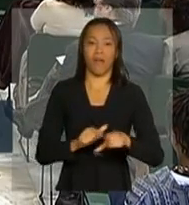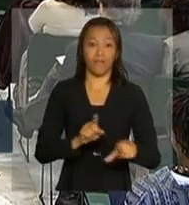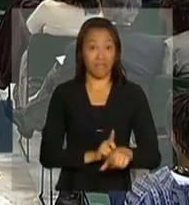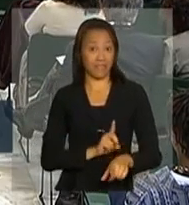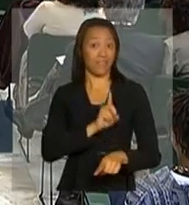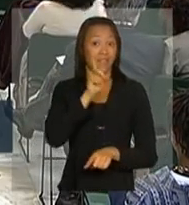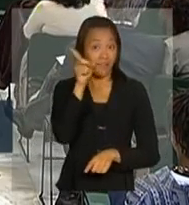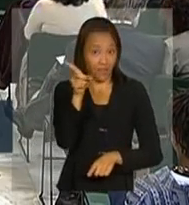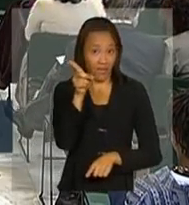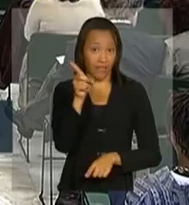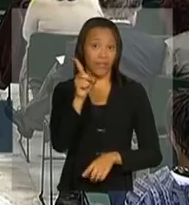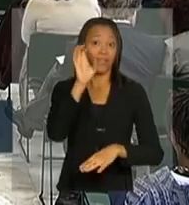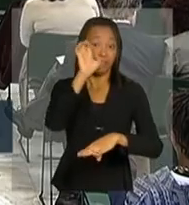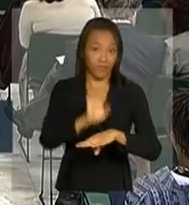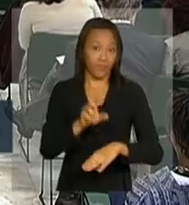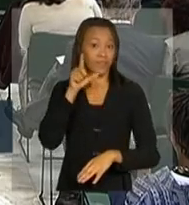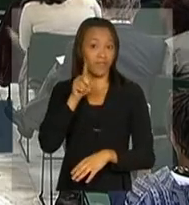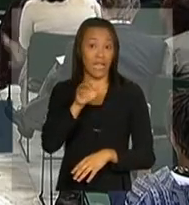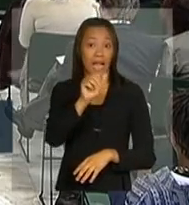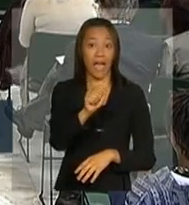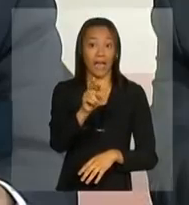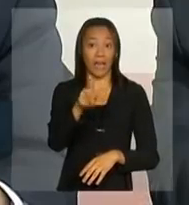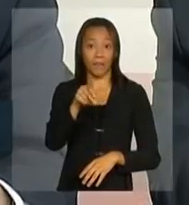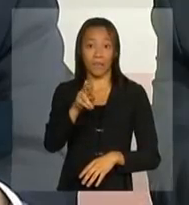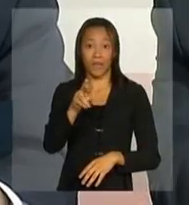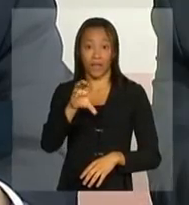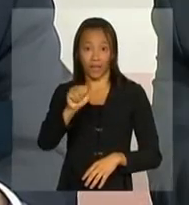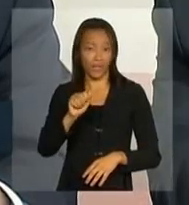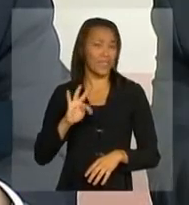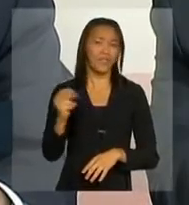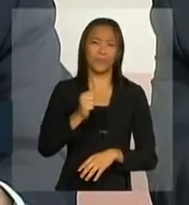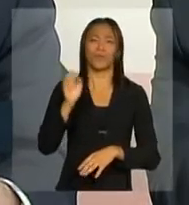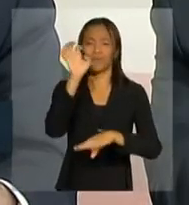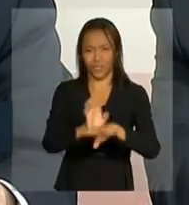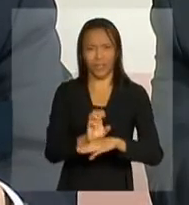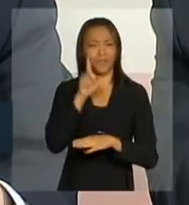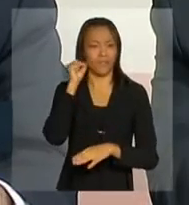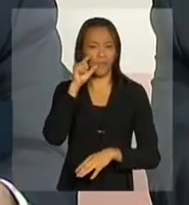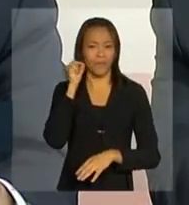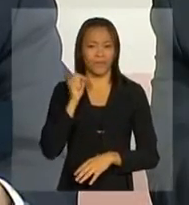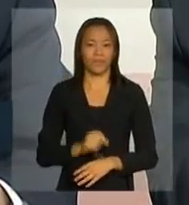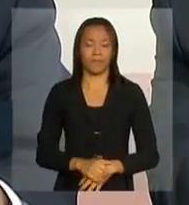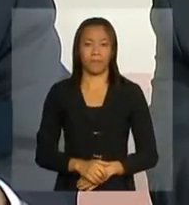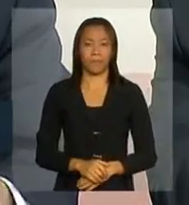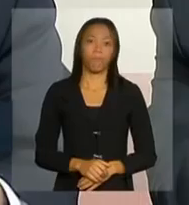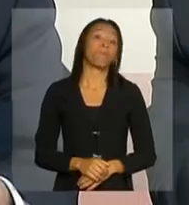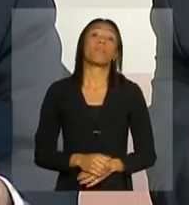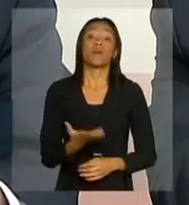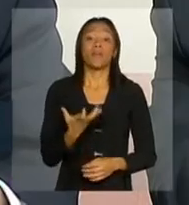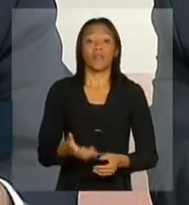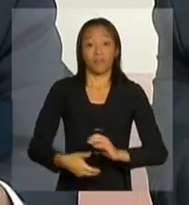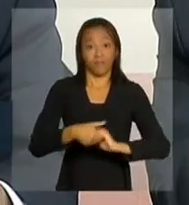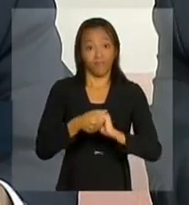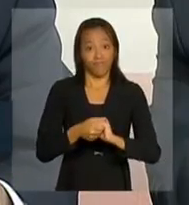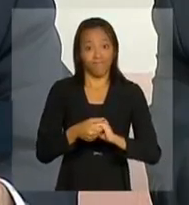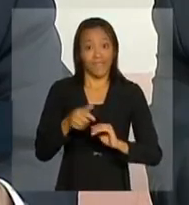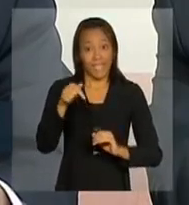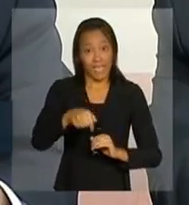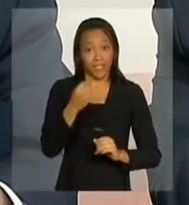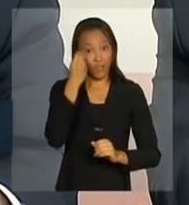em em Arapiraca e em todo o estado. Enfim, eu queria desejar que nesses dois dias, com